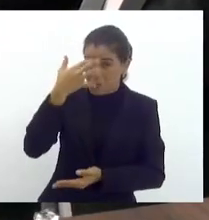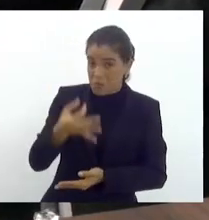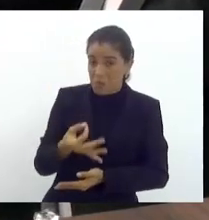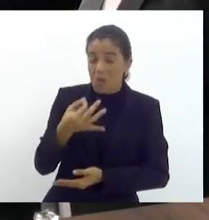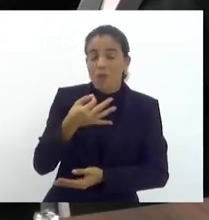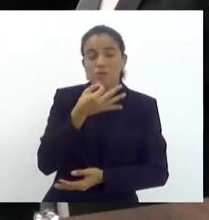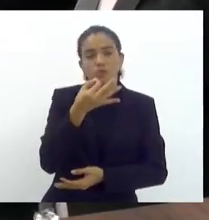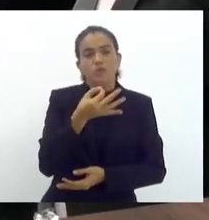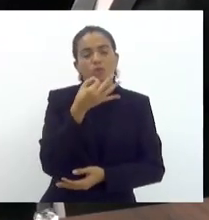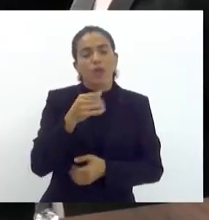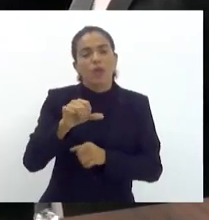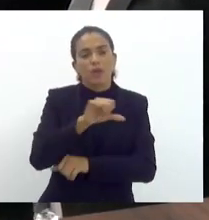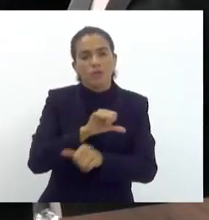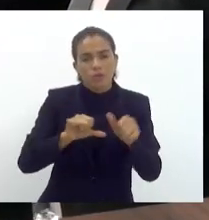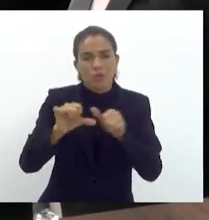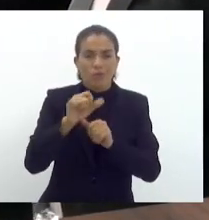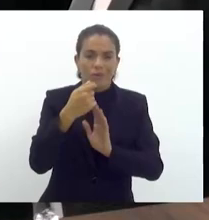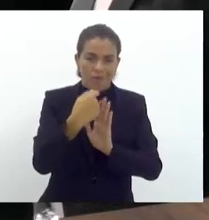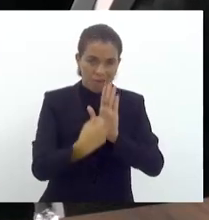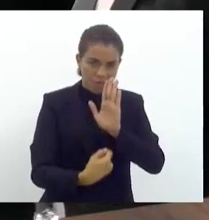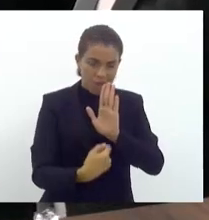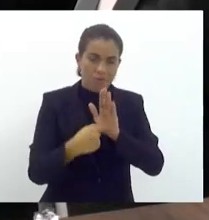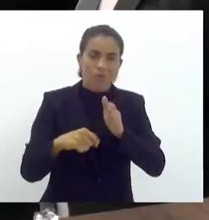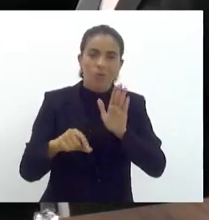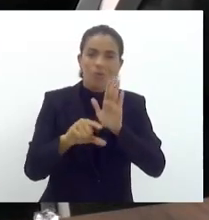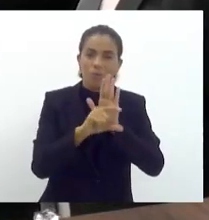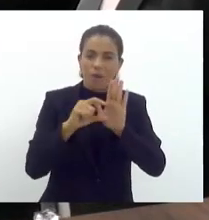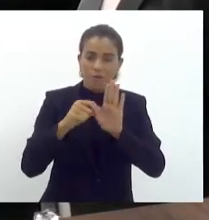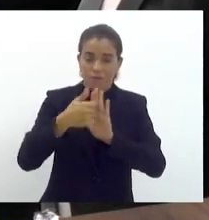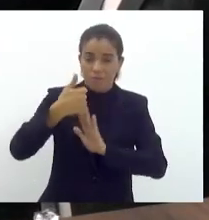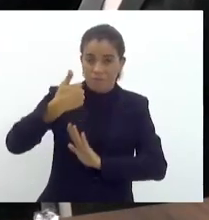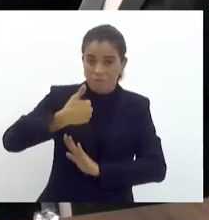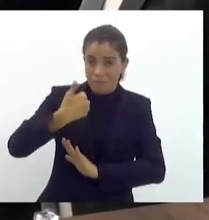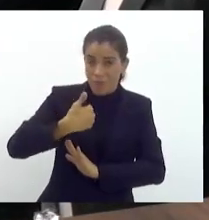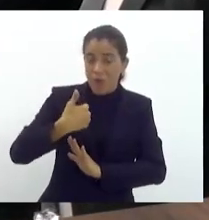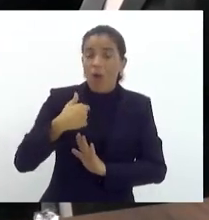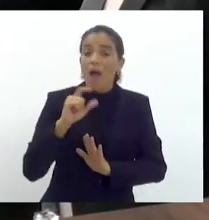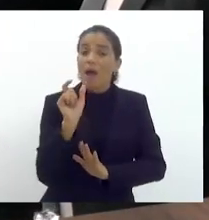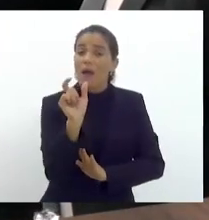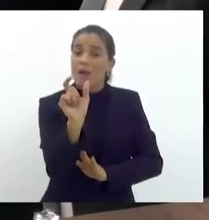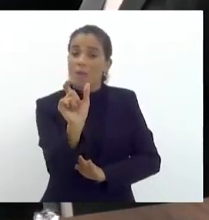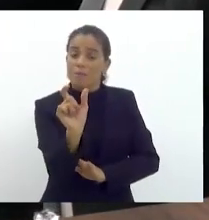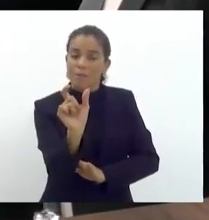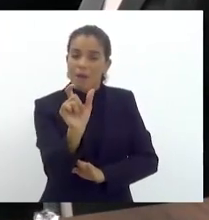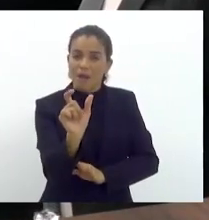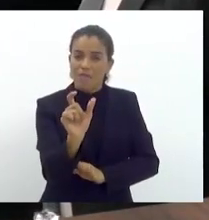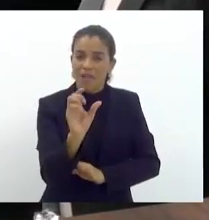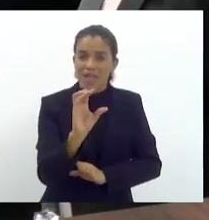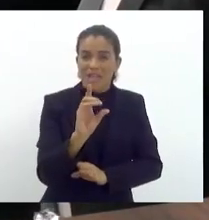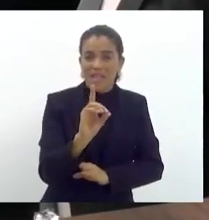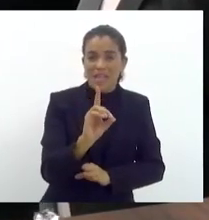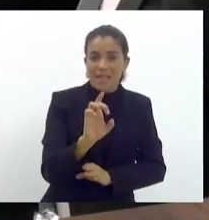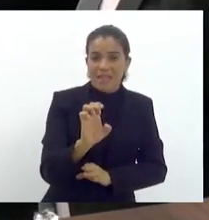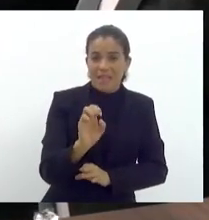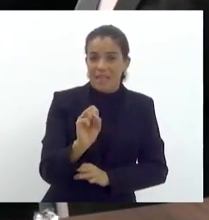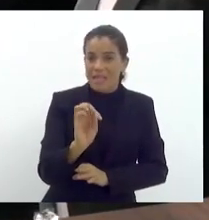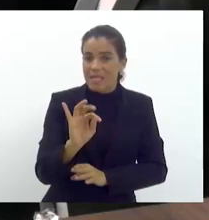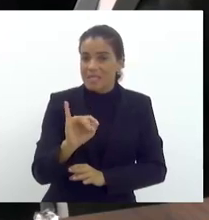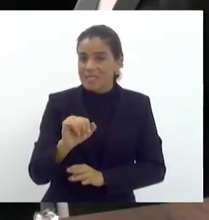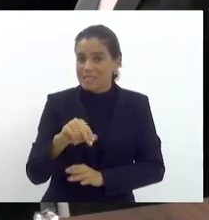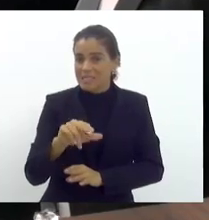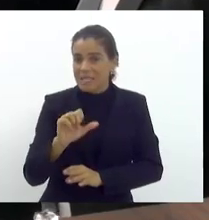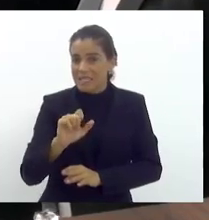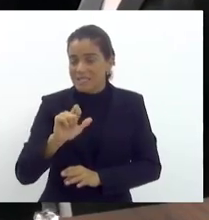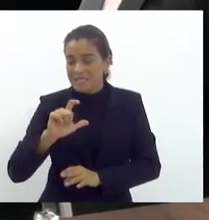a alteração da redação do parágrafo primeiro de onde está a palavra a destinação ficar a aplicação para